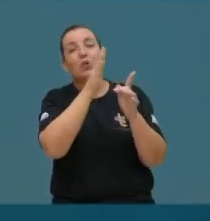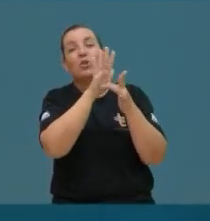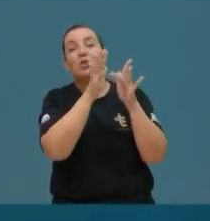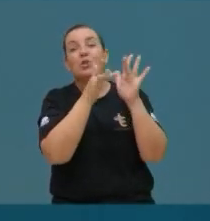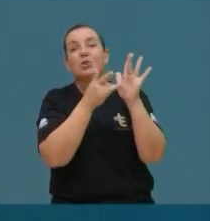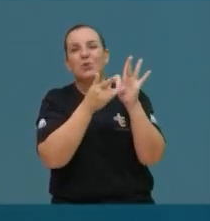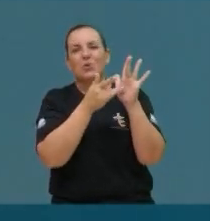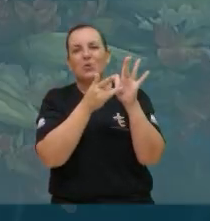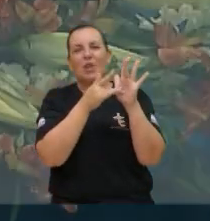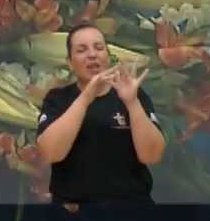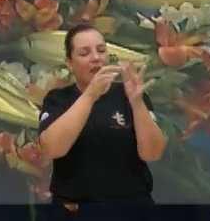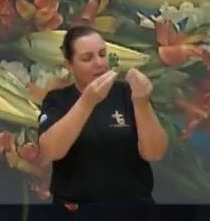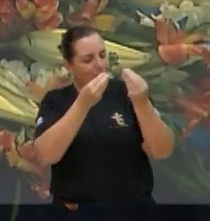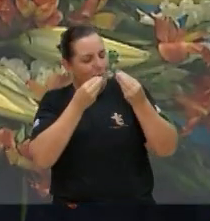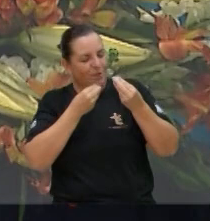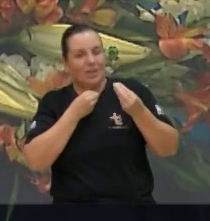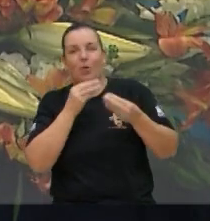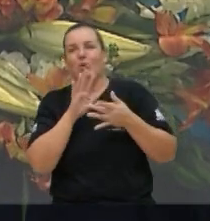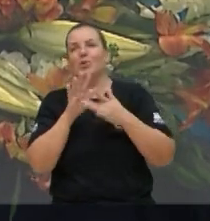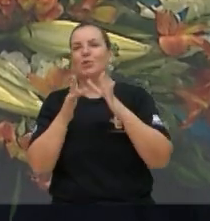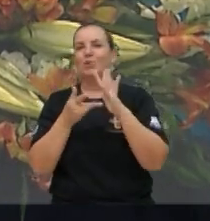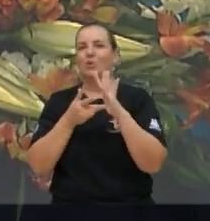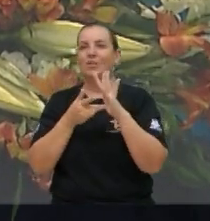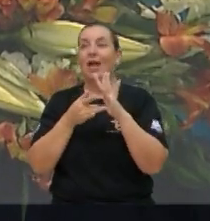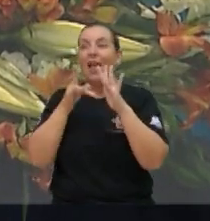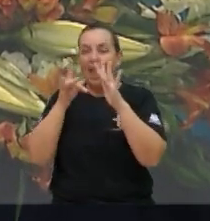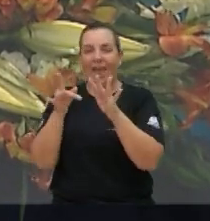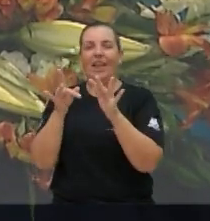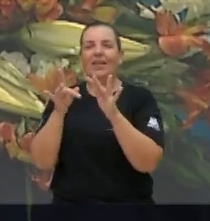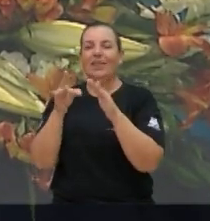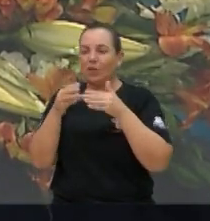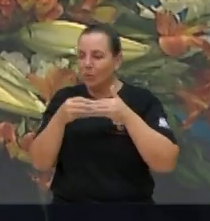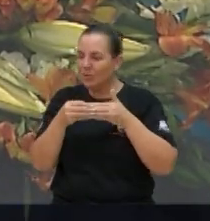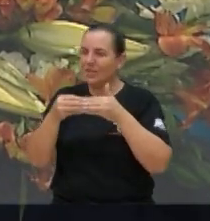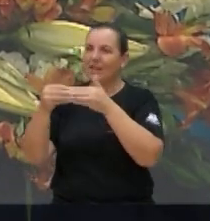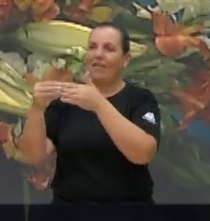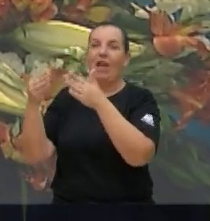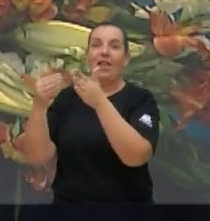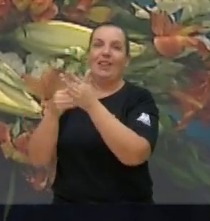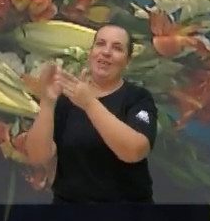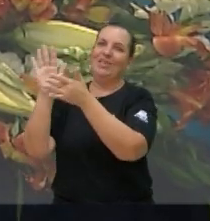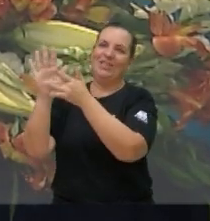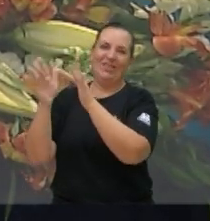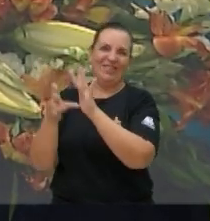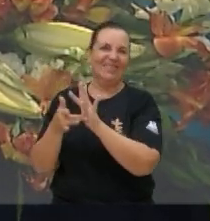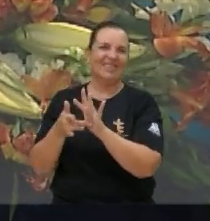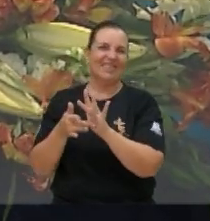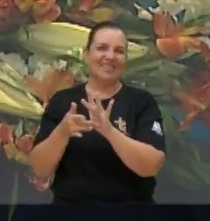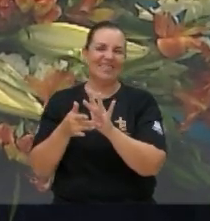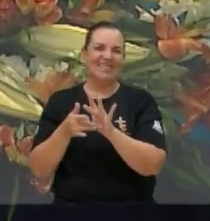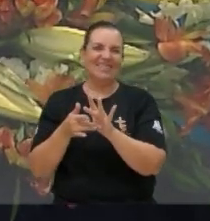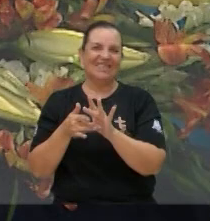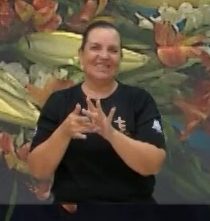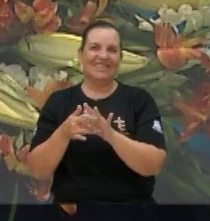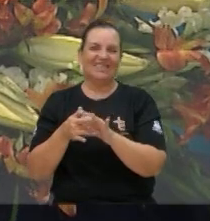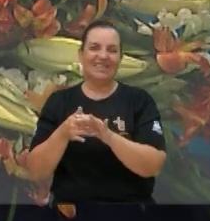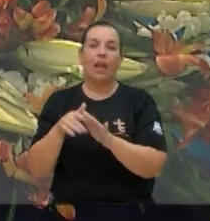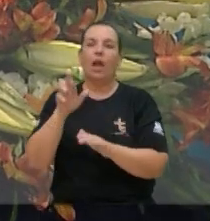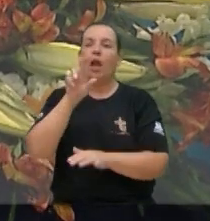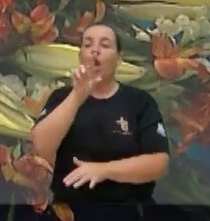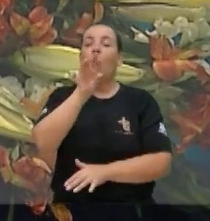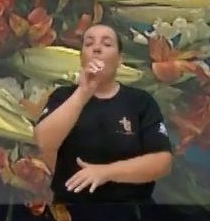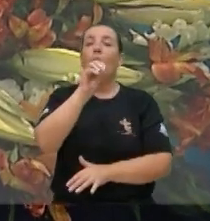aquela que nos deu Jesus e aquela que nos leva até Jesus. Rocio